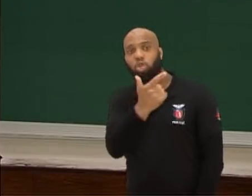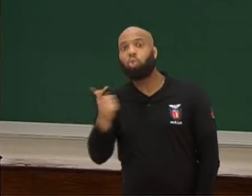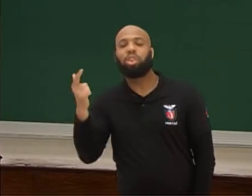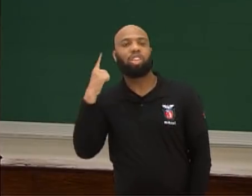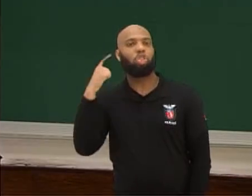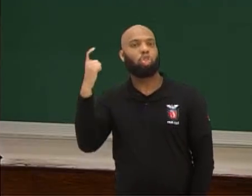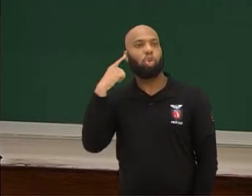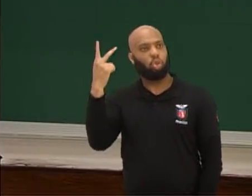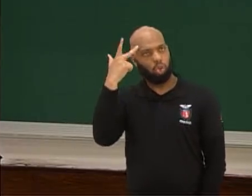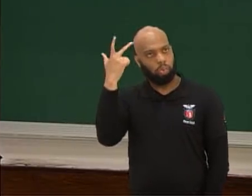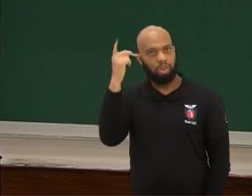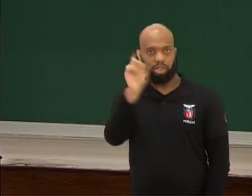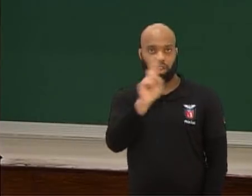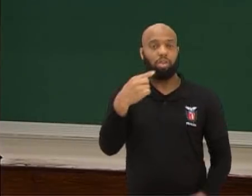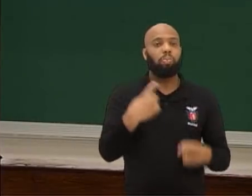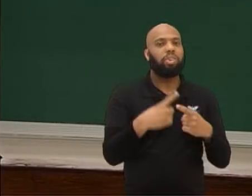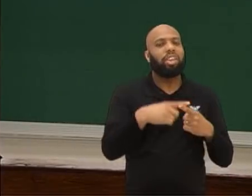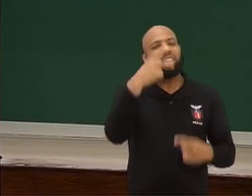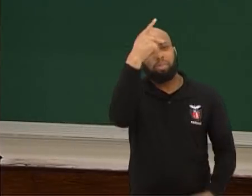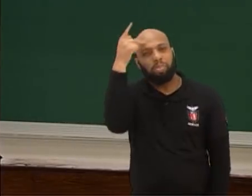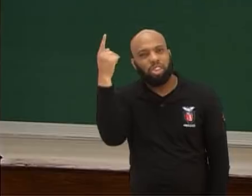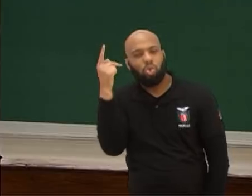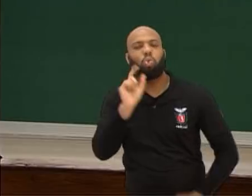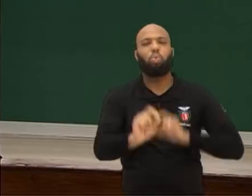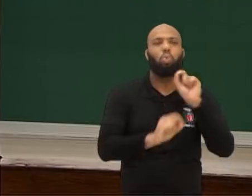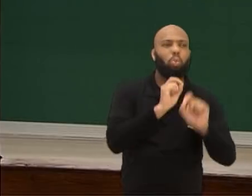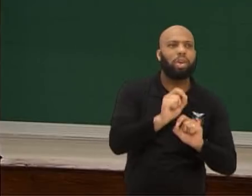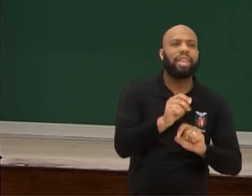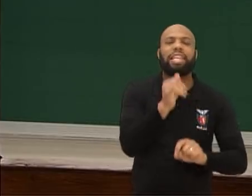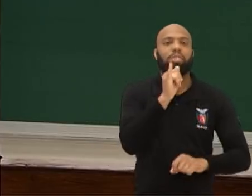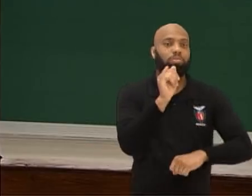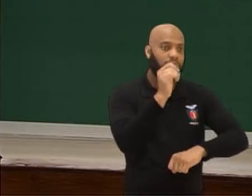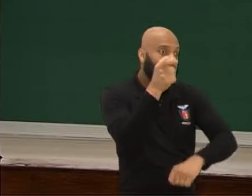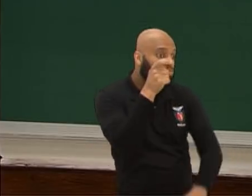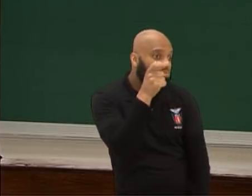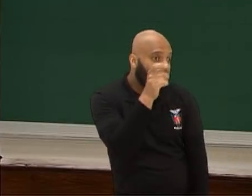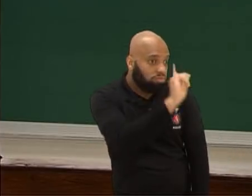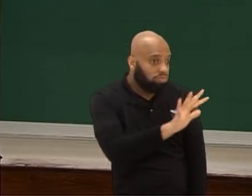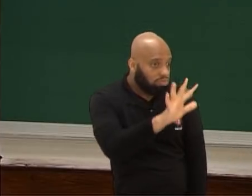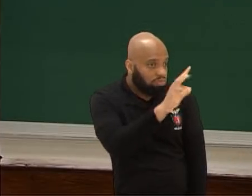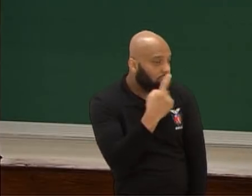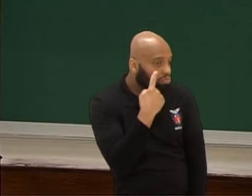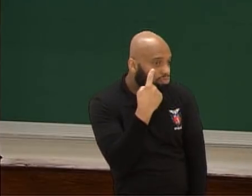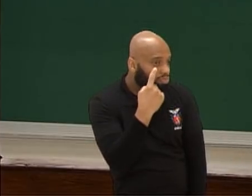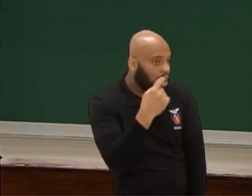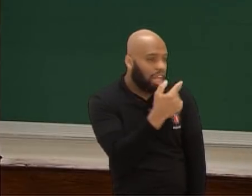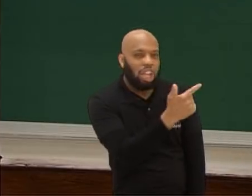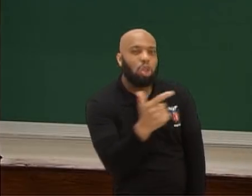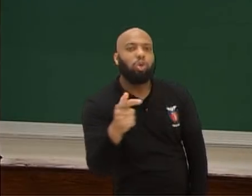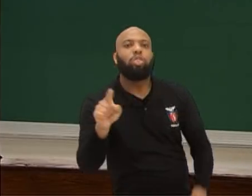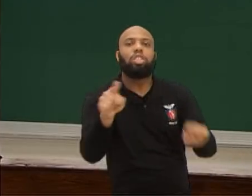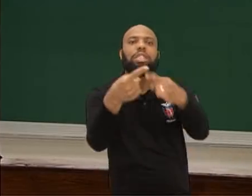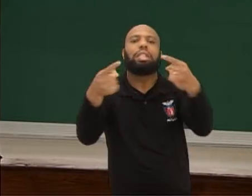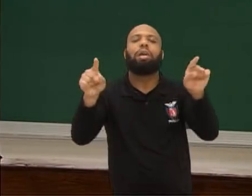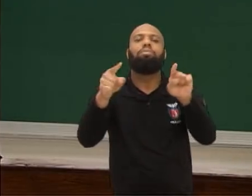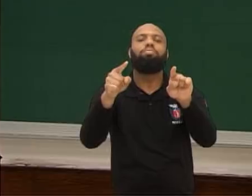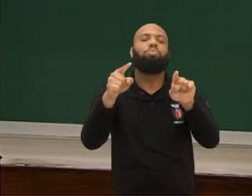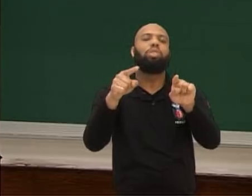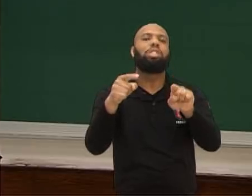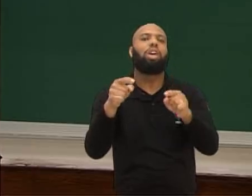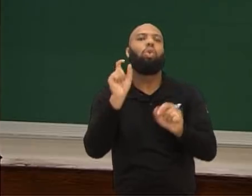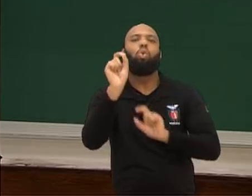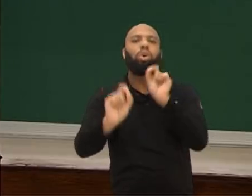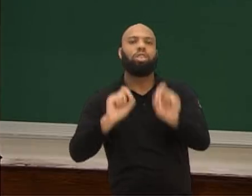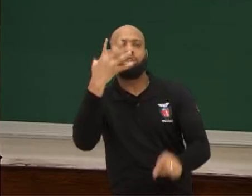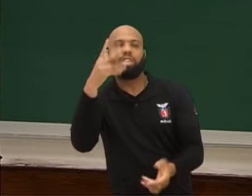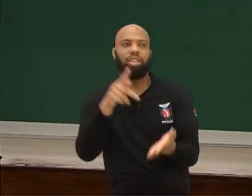som natural dela. As pessoas, enquanto elas estavam vendo a imagem, não era produzido o som do que estava